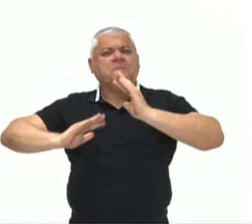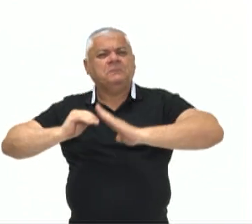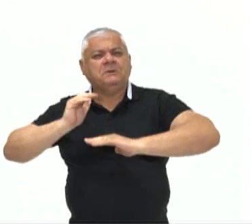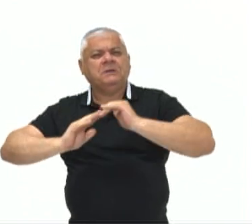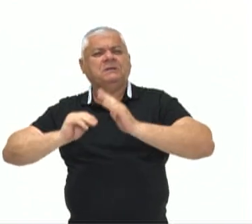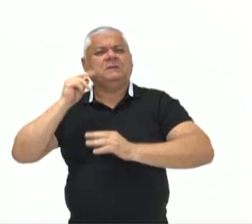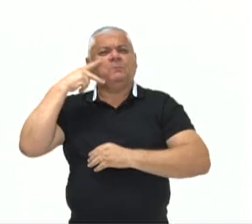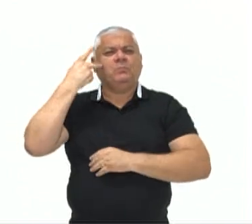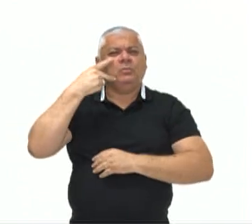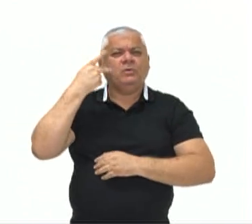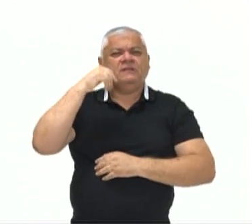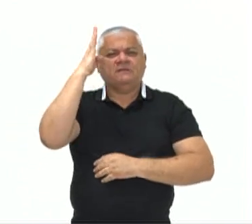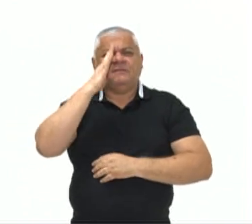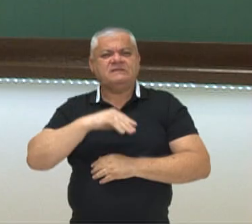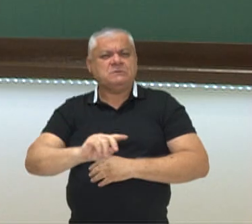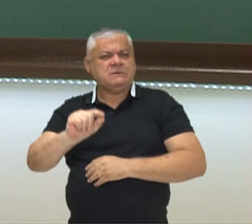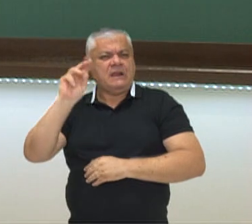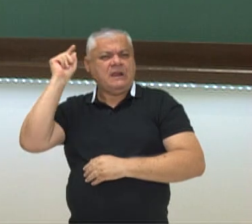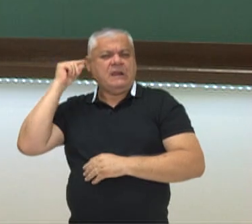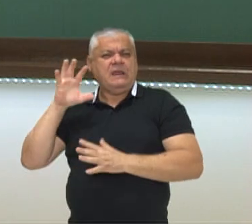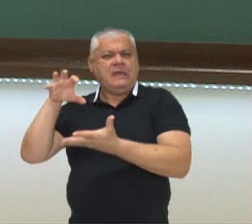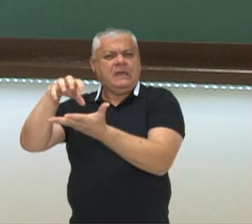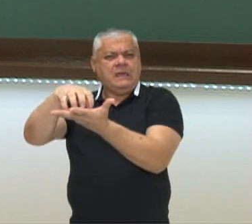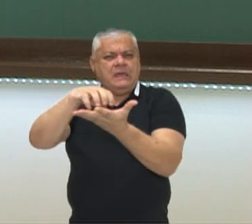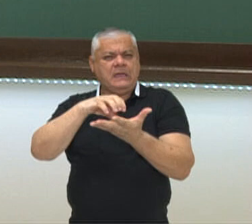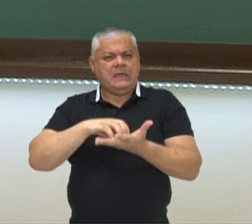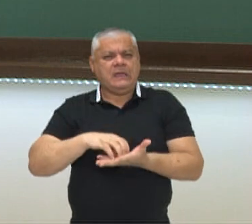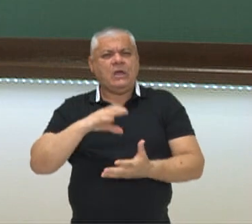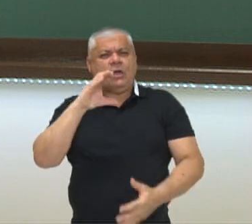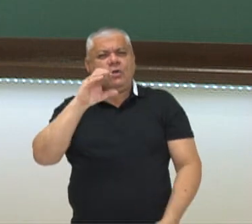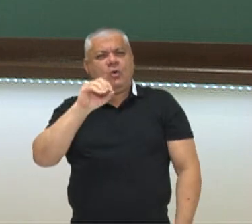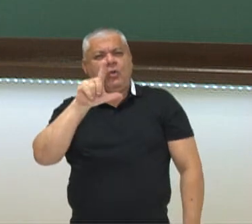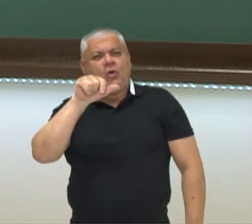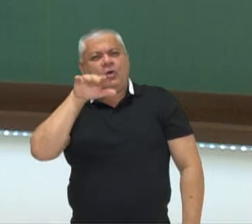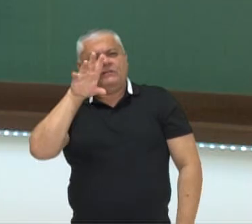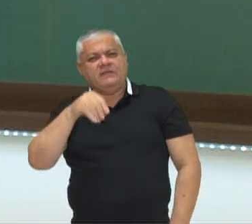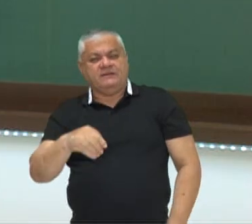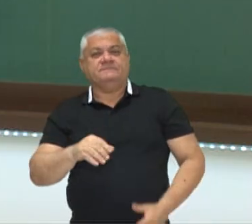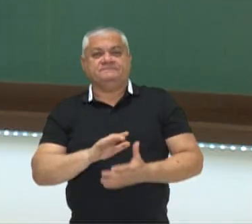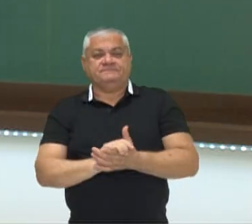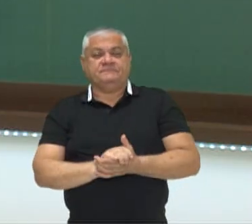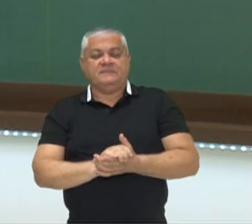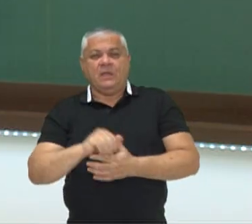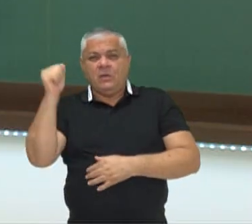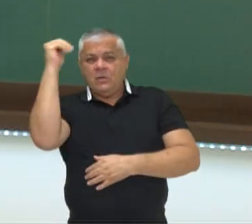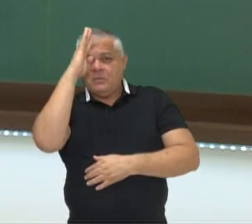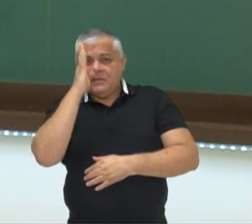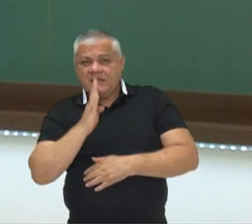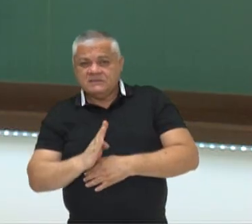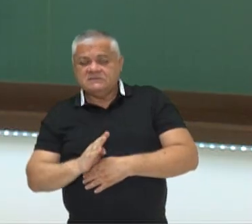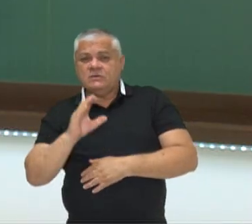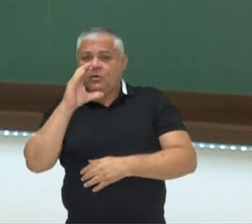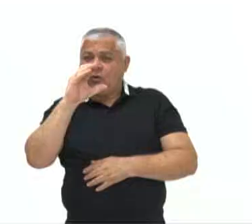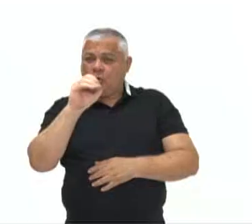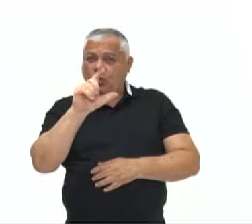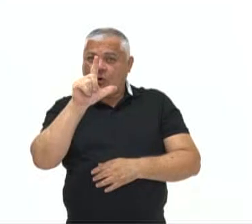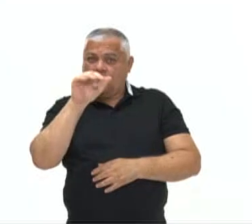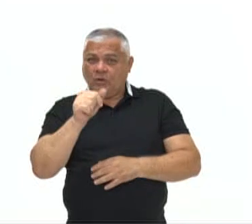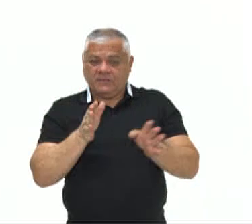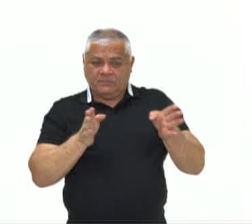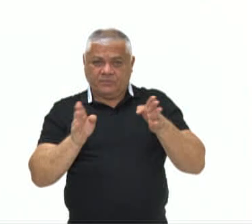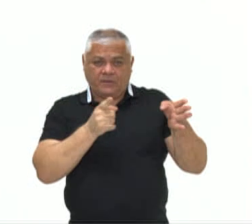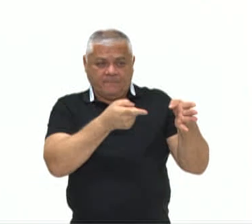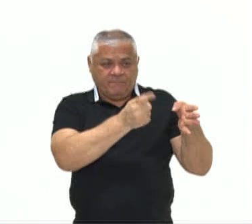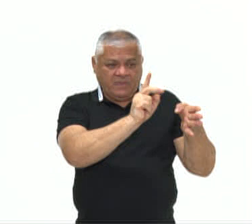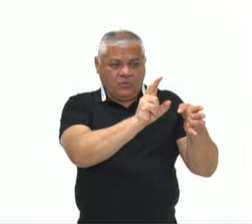brasileira desde a colônia. Vamos lá? Então, o Brasil colônia, ele se dá de